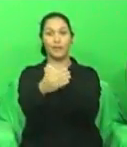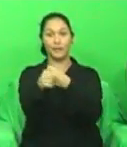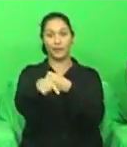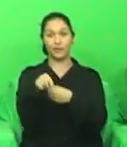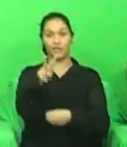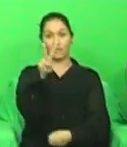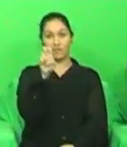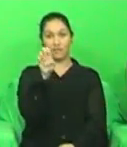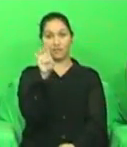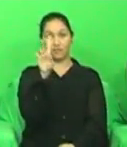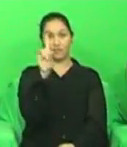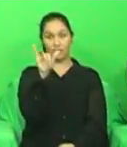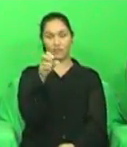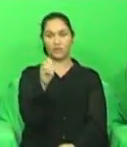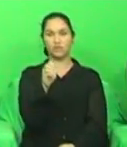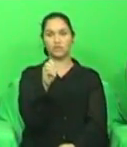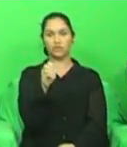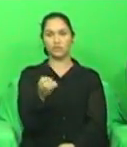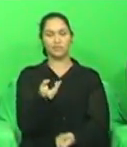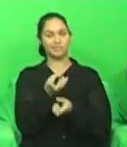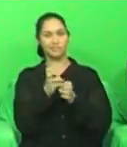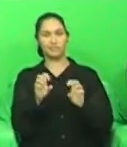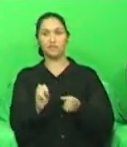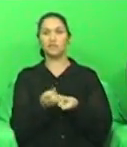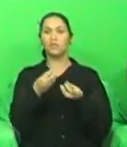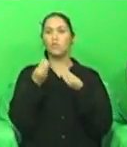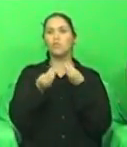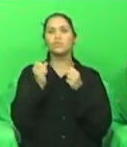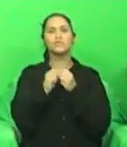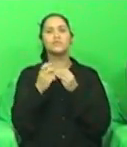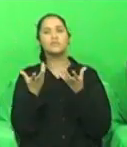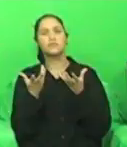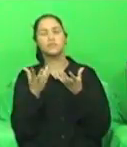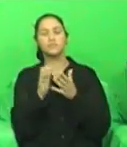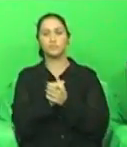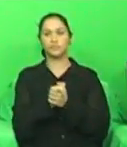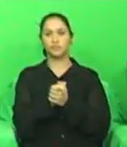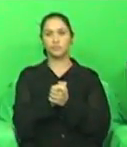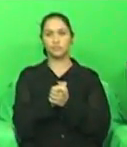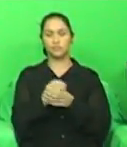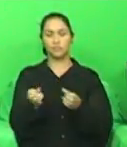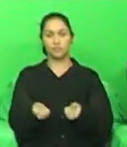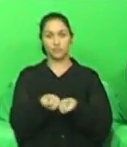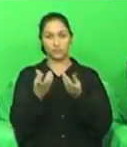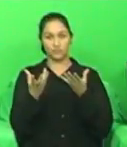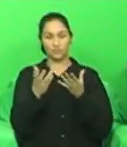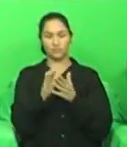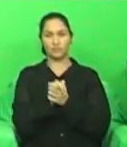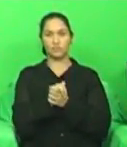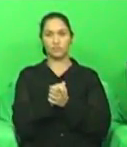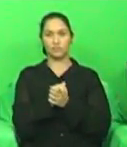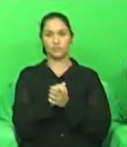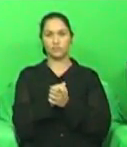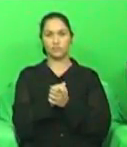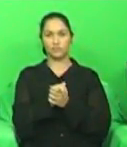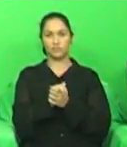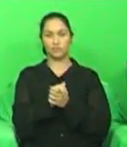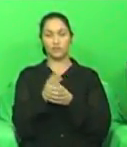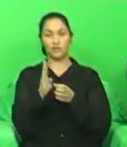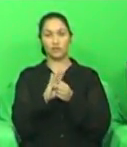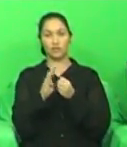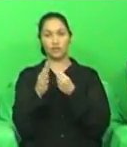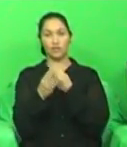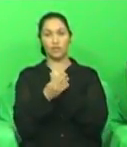sair como é que você foi dessa forma na verdade é essa ideia que está vindo do bairro verdinho fazia parte da primeira